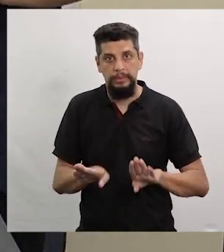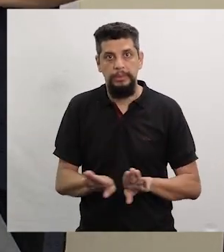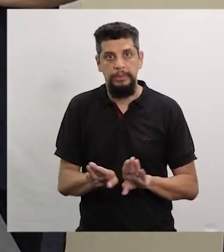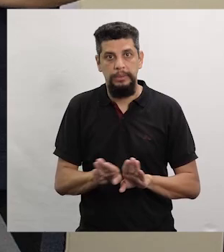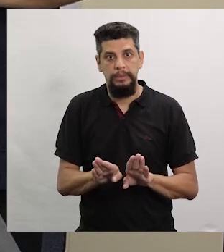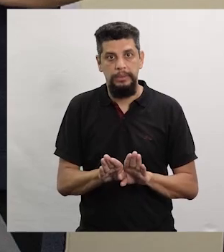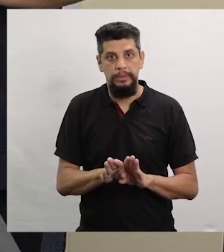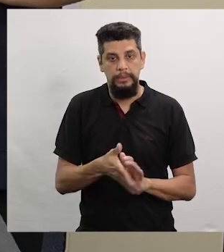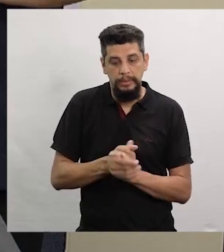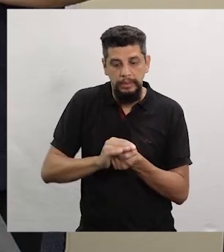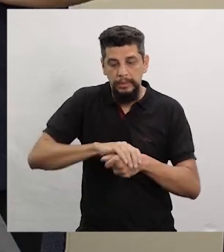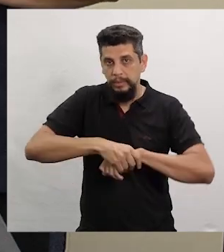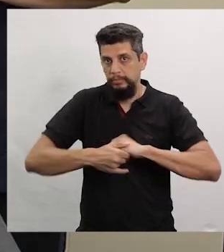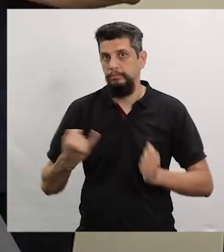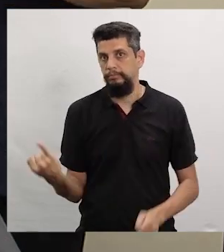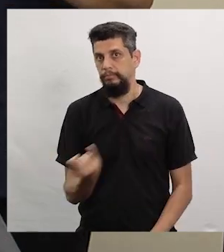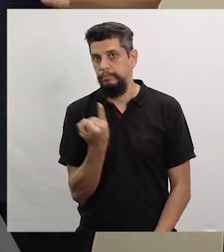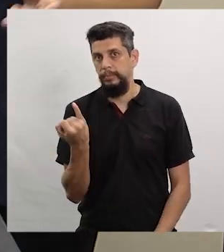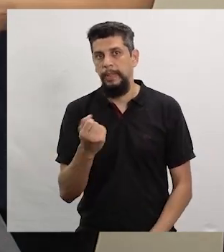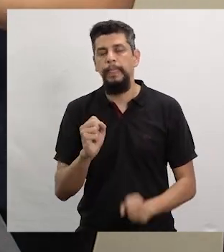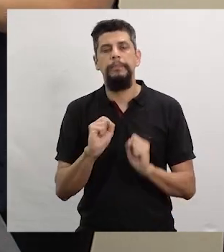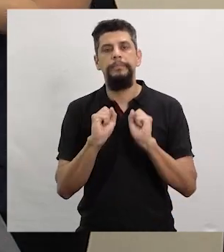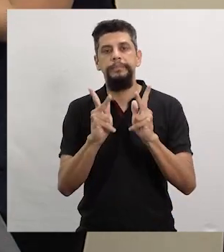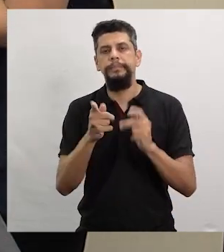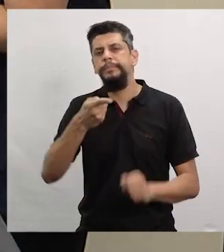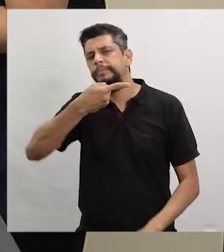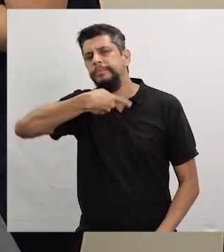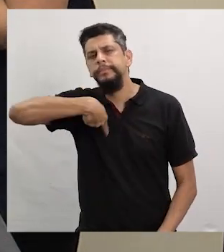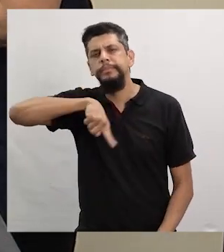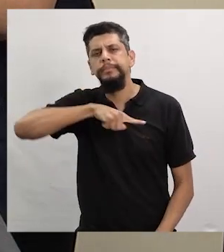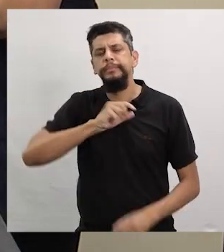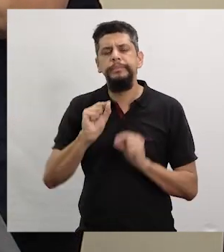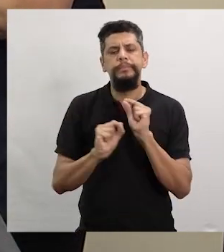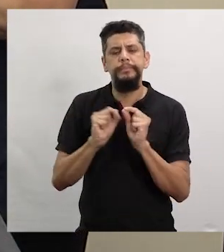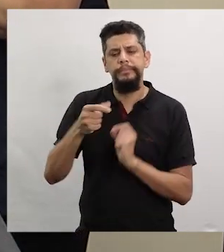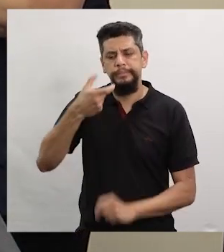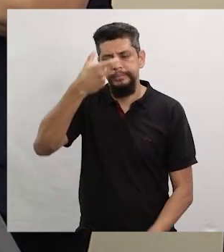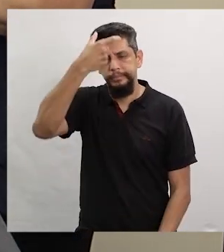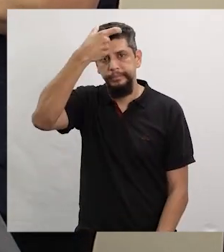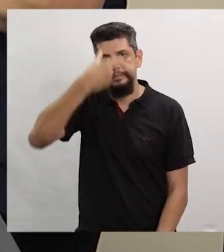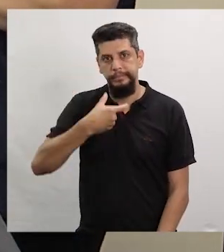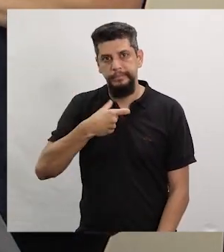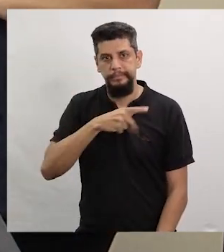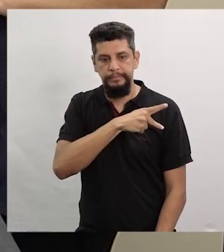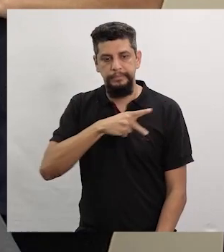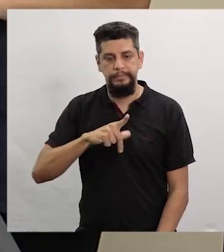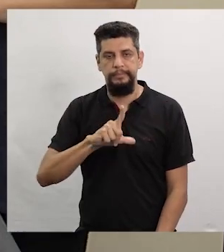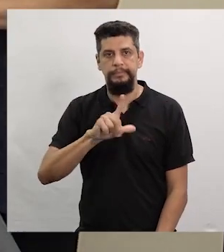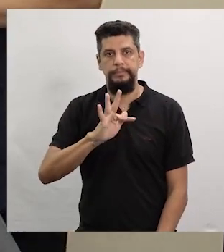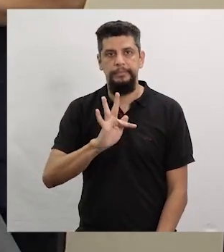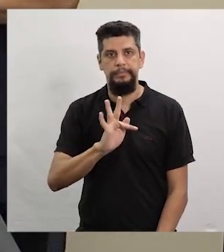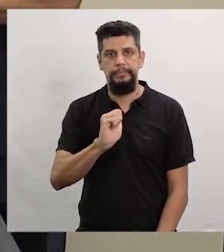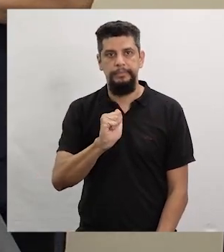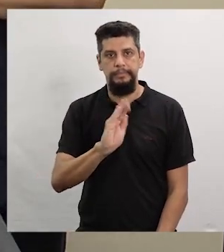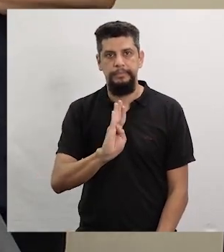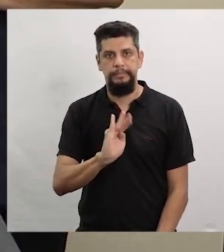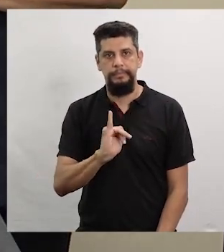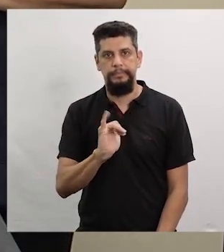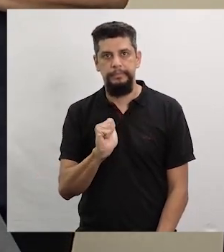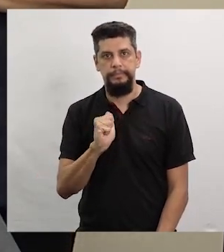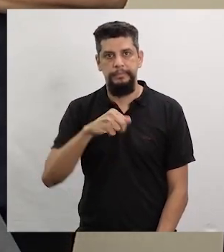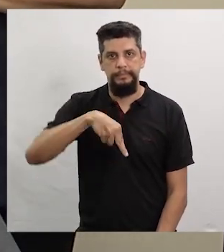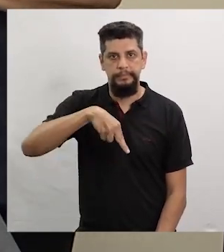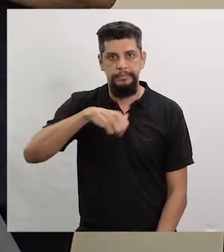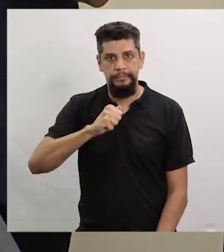são fundamentais Ok e quem somos nós eu sou a professora Fabiana